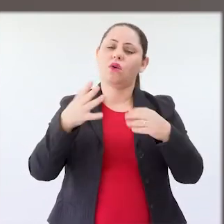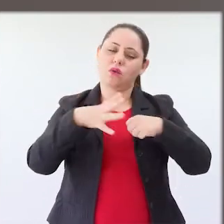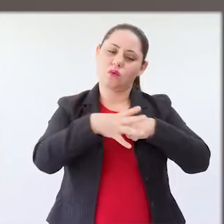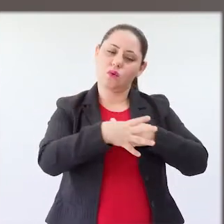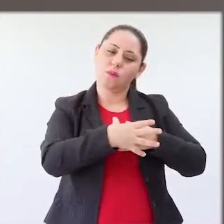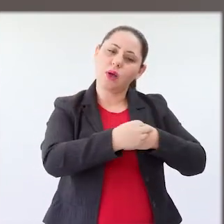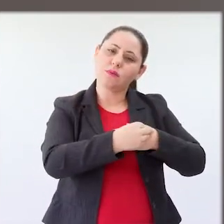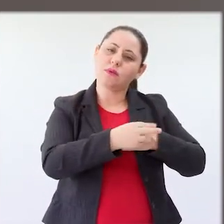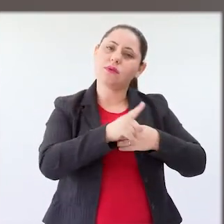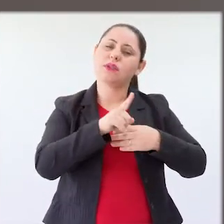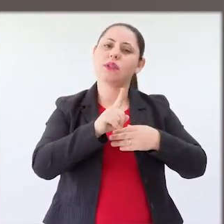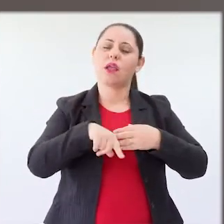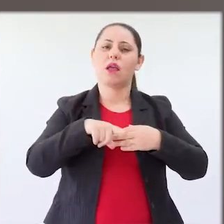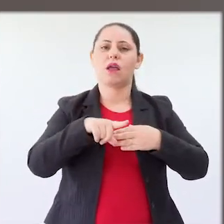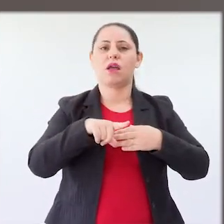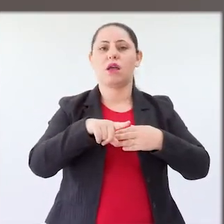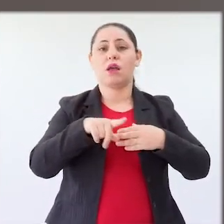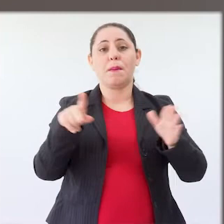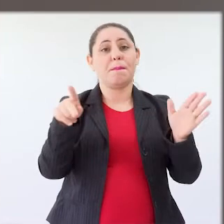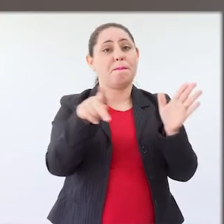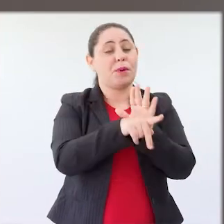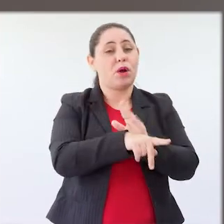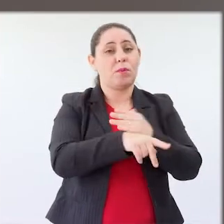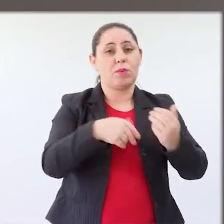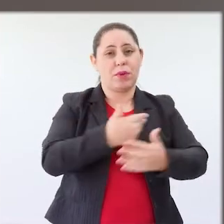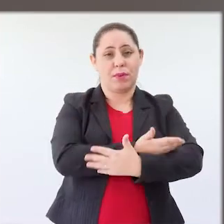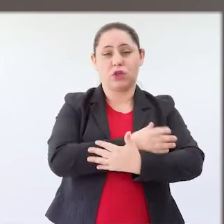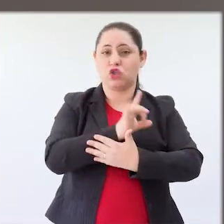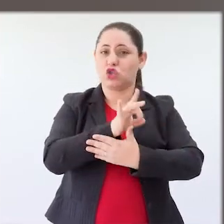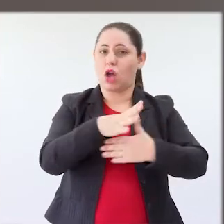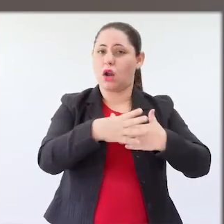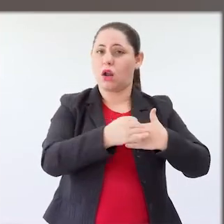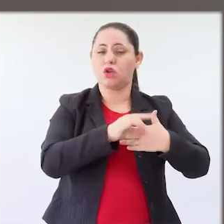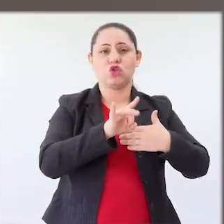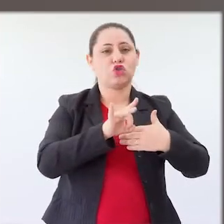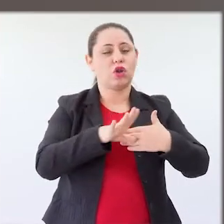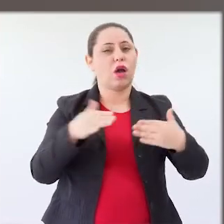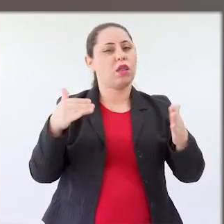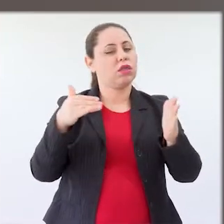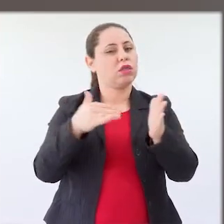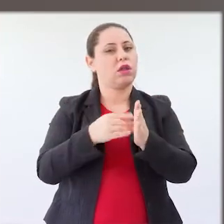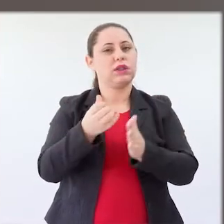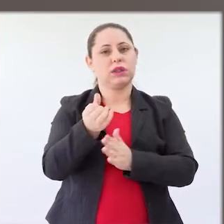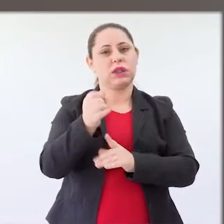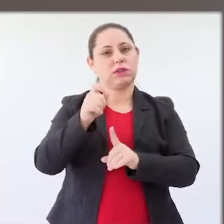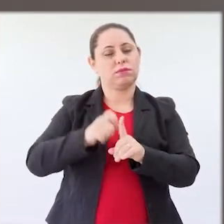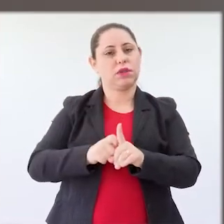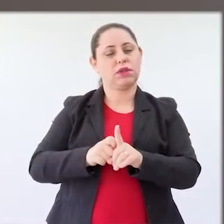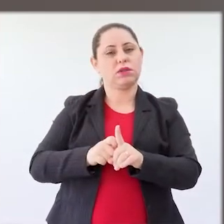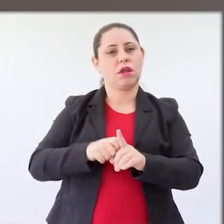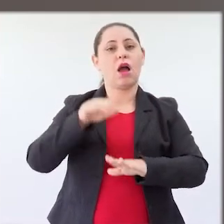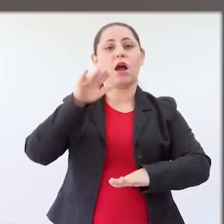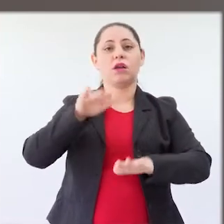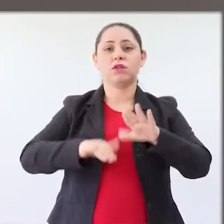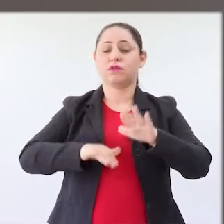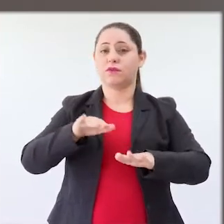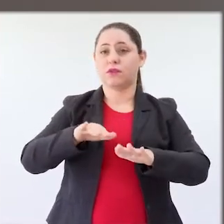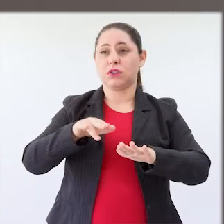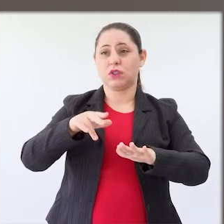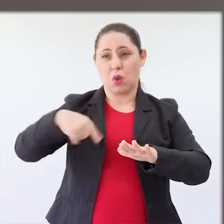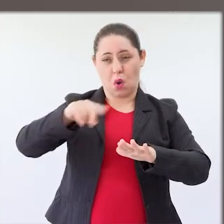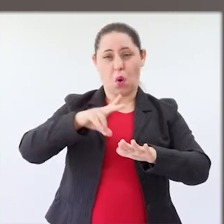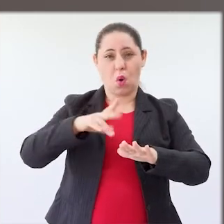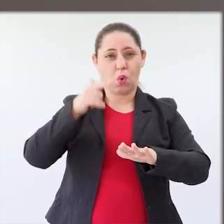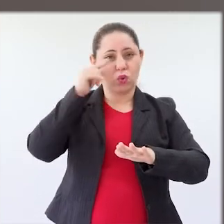elas estão lactantes, aleitamento materno exclusivo, né, que é recomendado hoje até os 6 meses, mas às